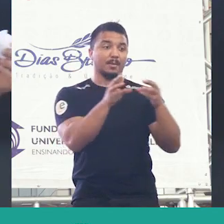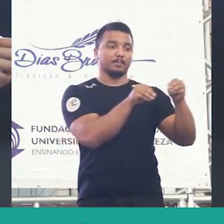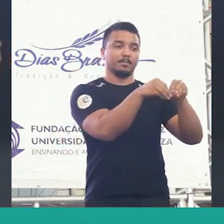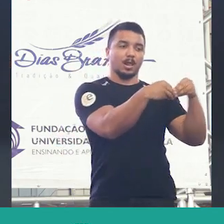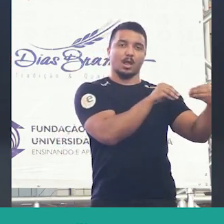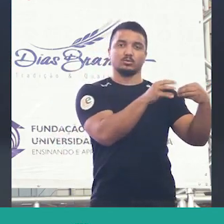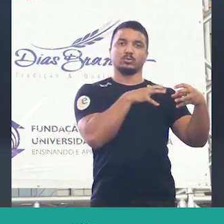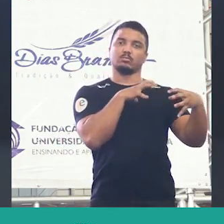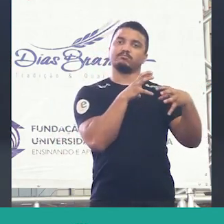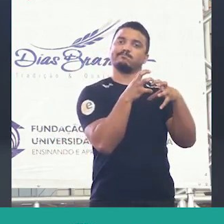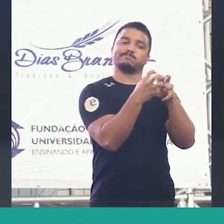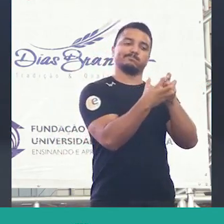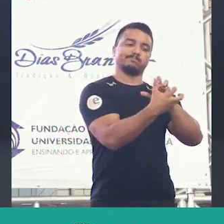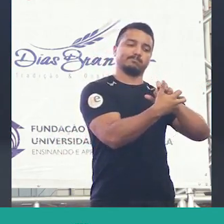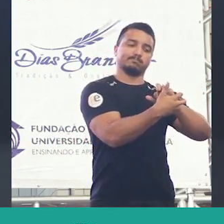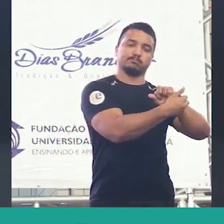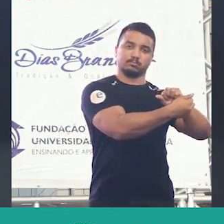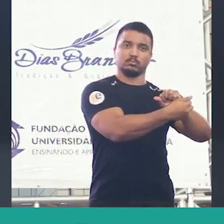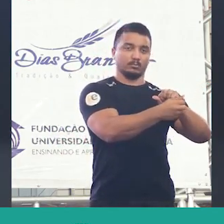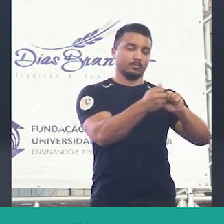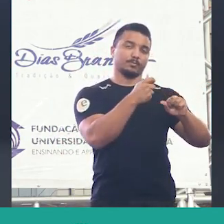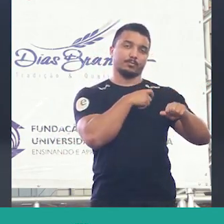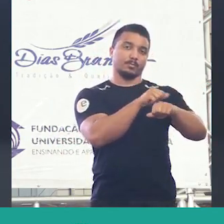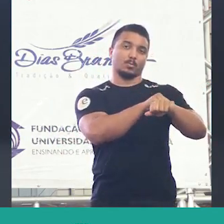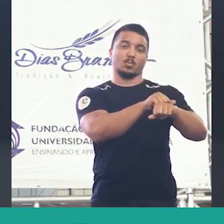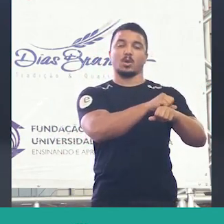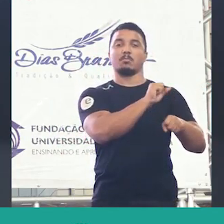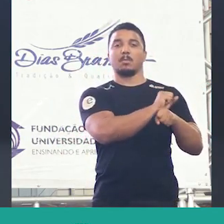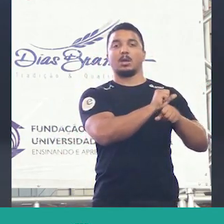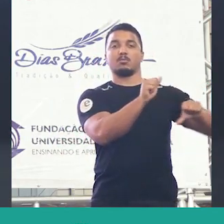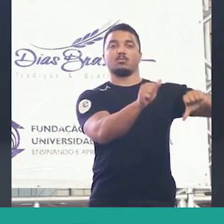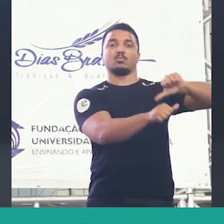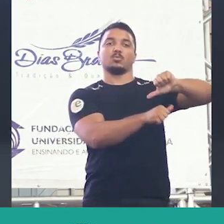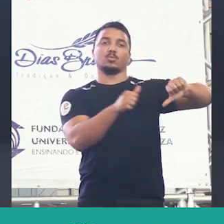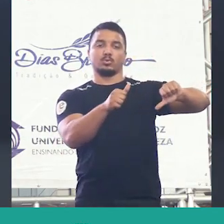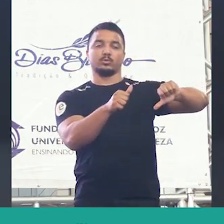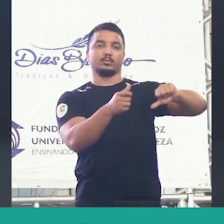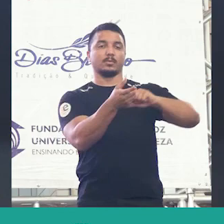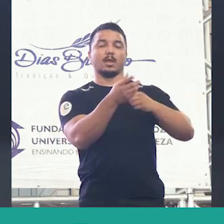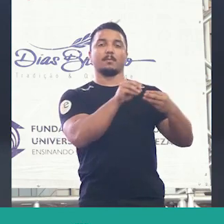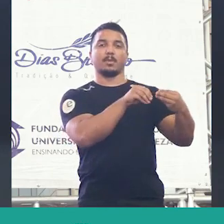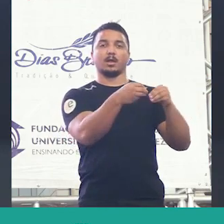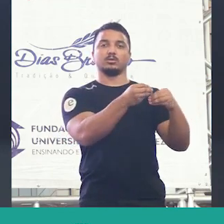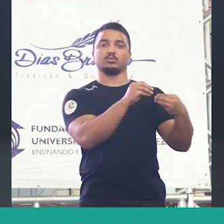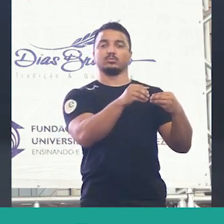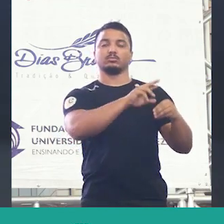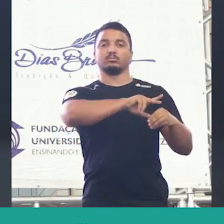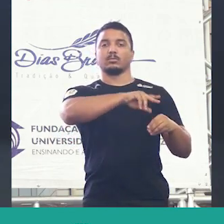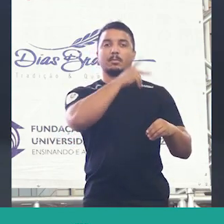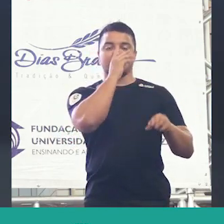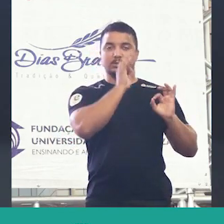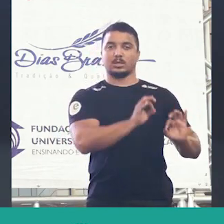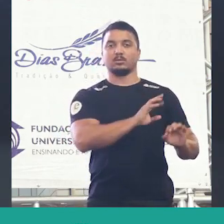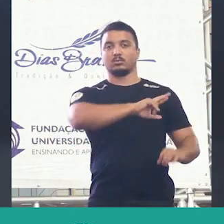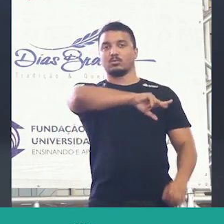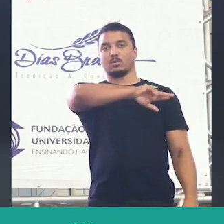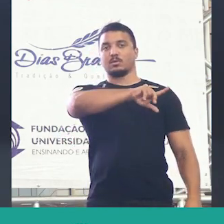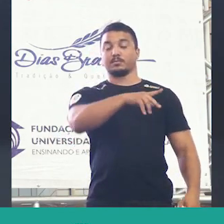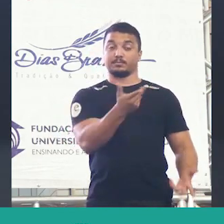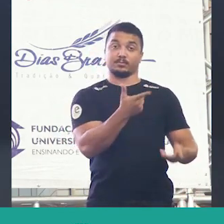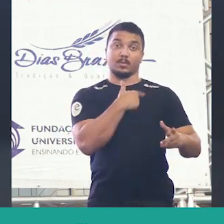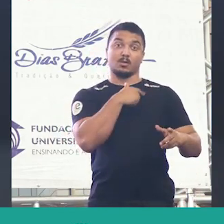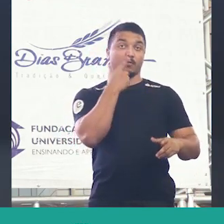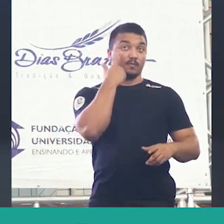e amassar o plástico deixa de ser liso e polido. Agora o plástico não é mais uma superfície lisa e